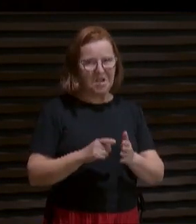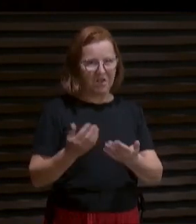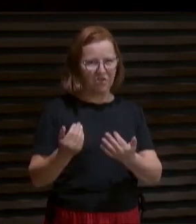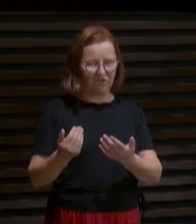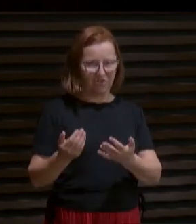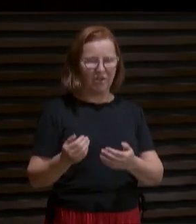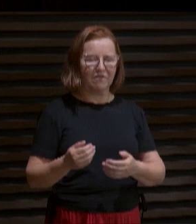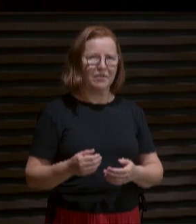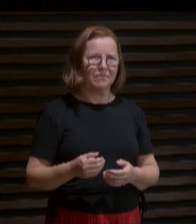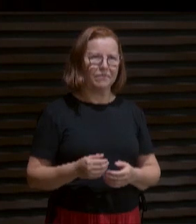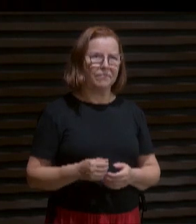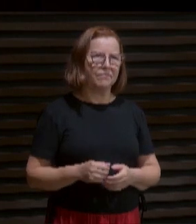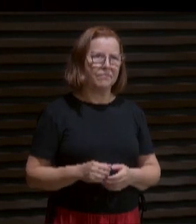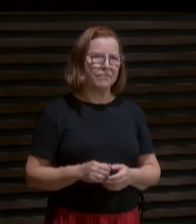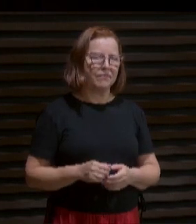promíscuo,